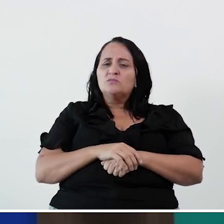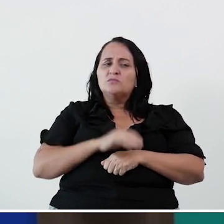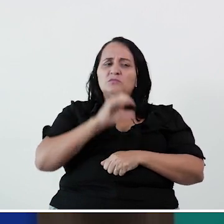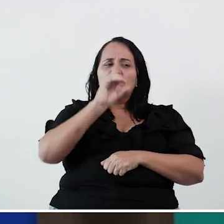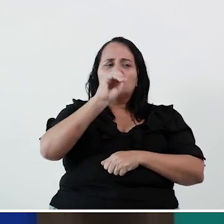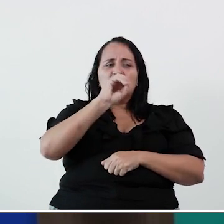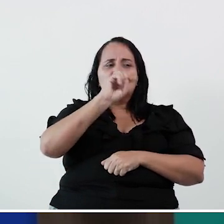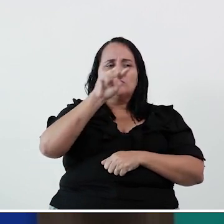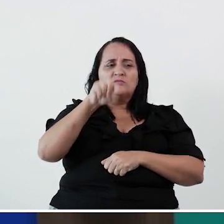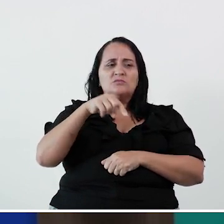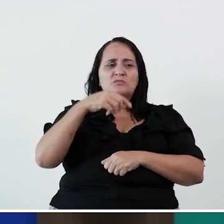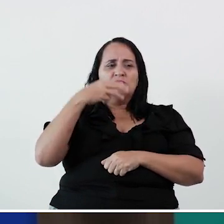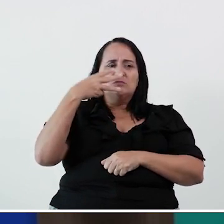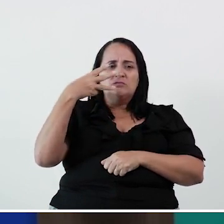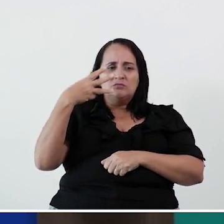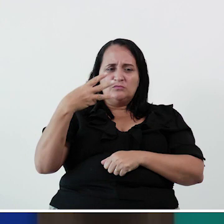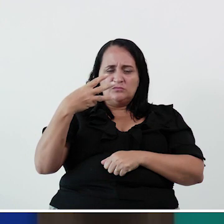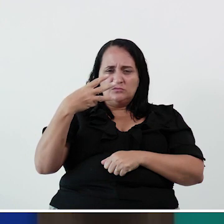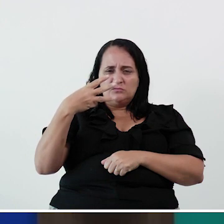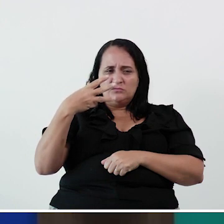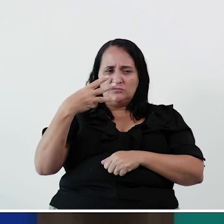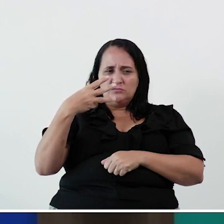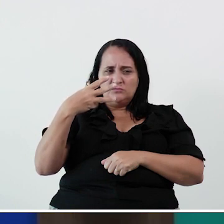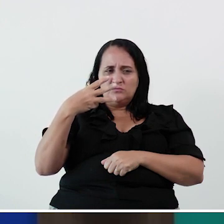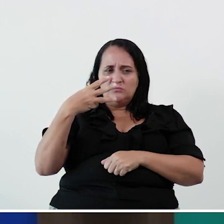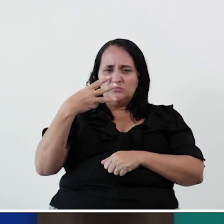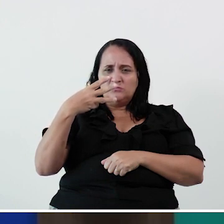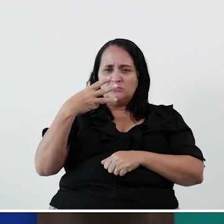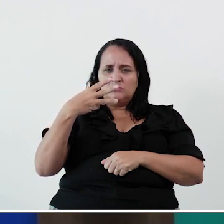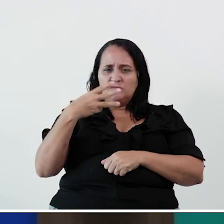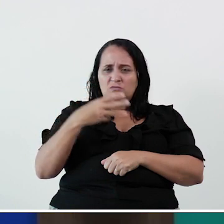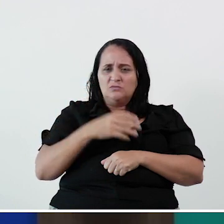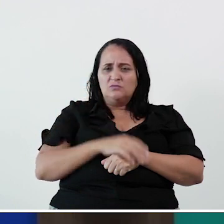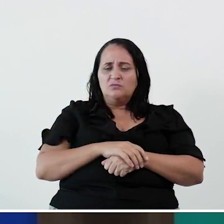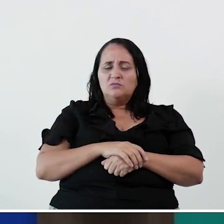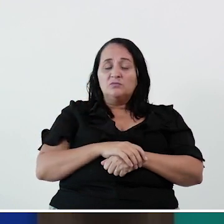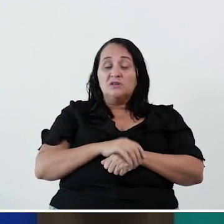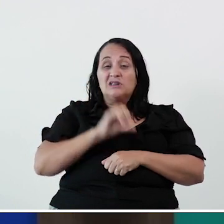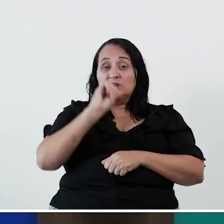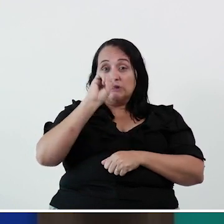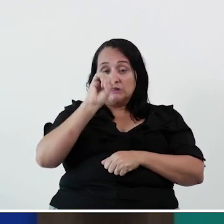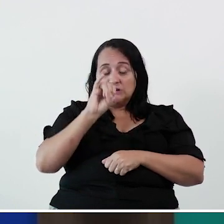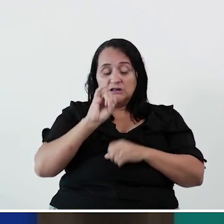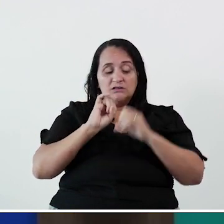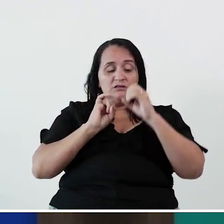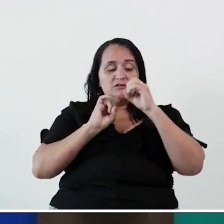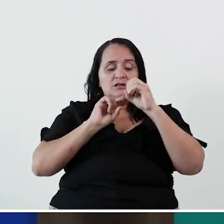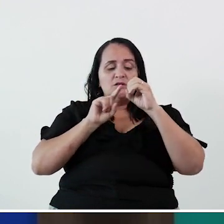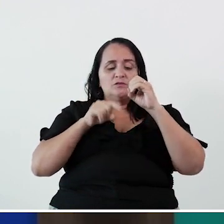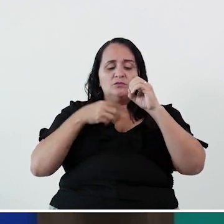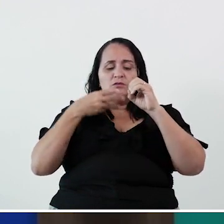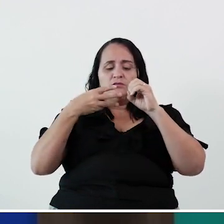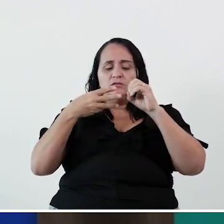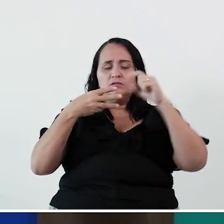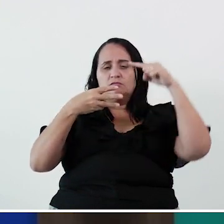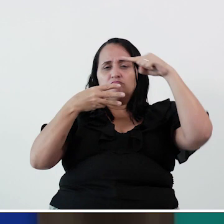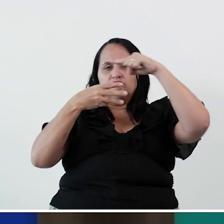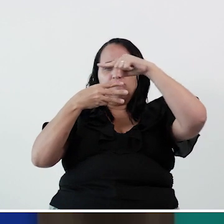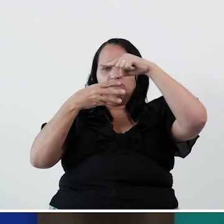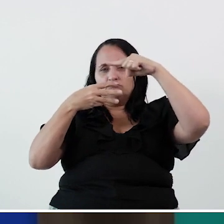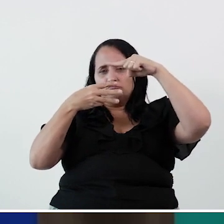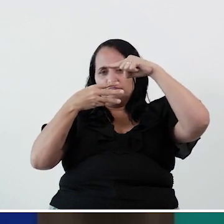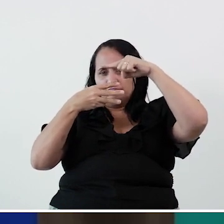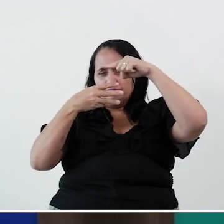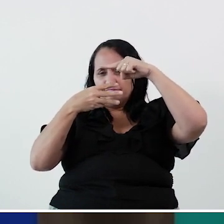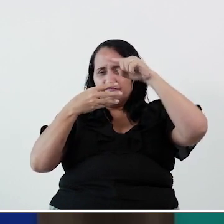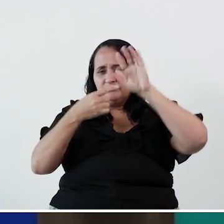0,3 com a barrinha em cima. Colocar essa barrinha aqui em cima significa que 3 é o período da